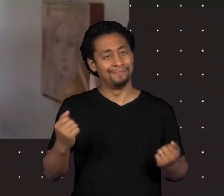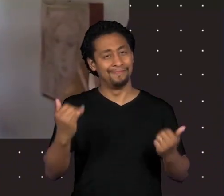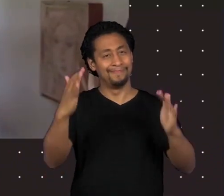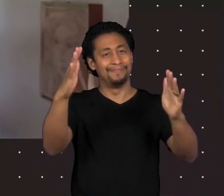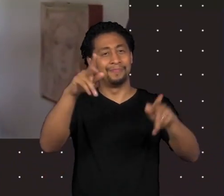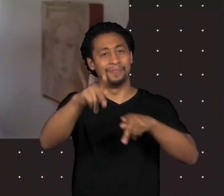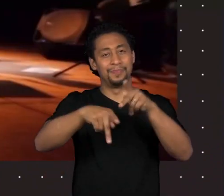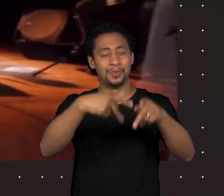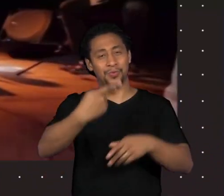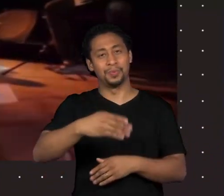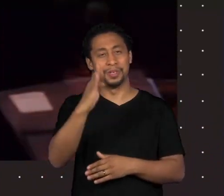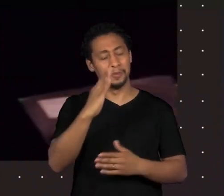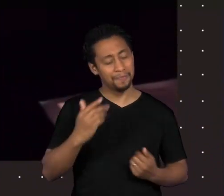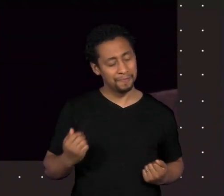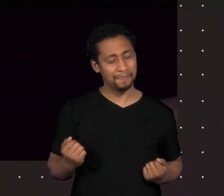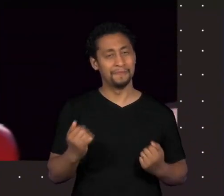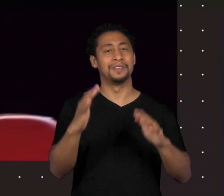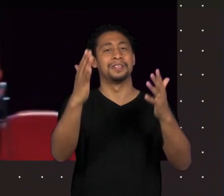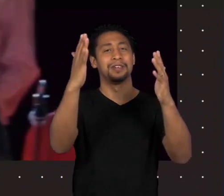o